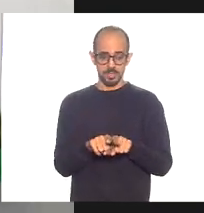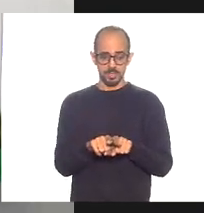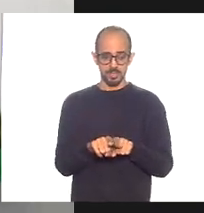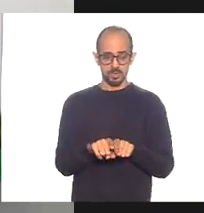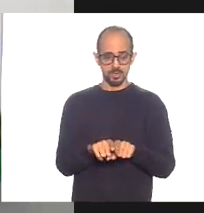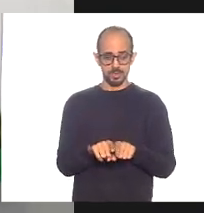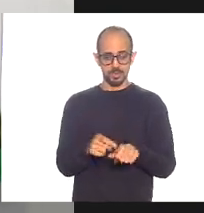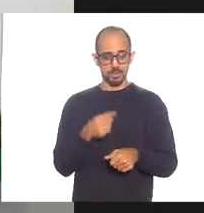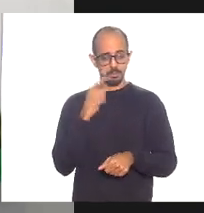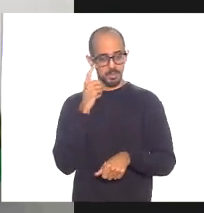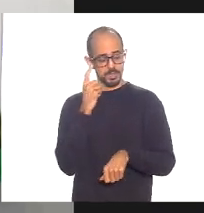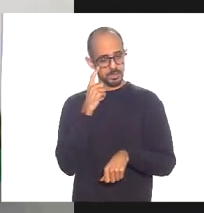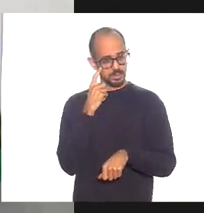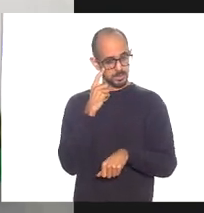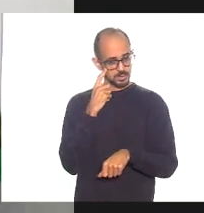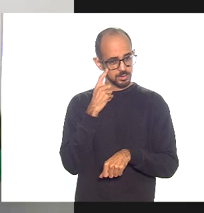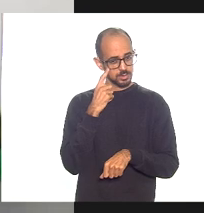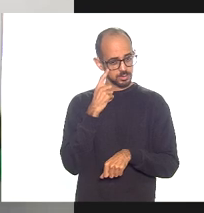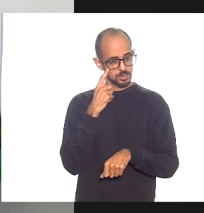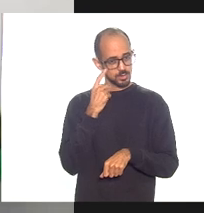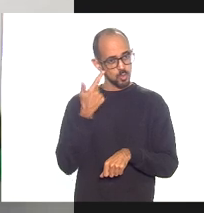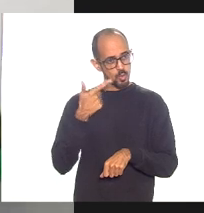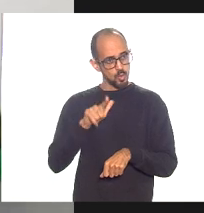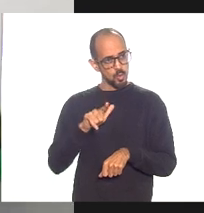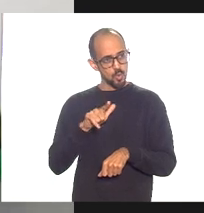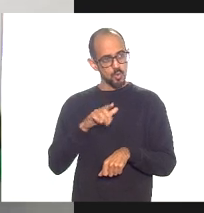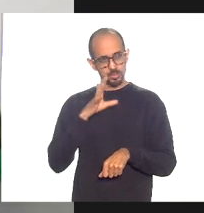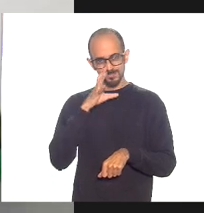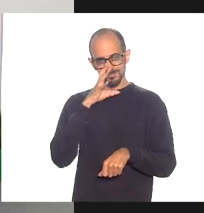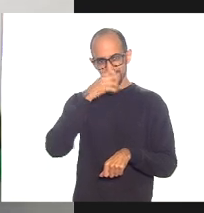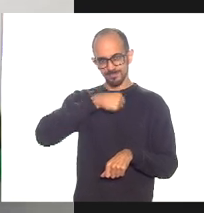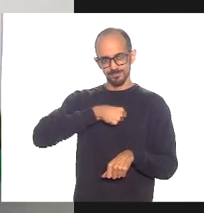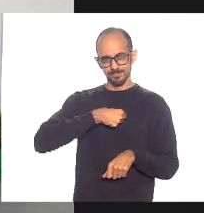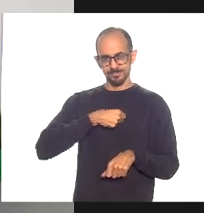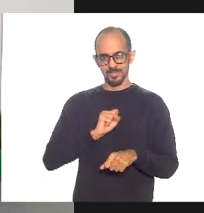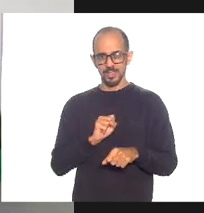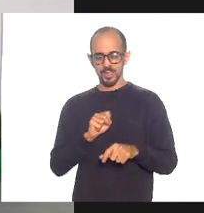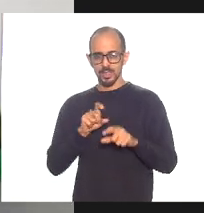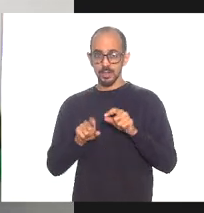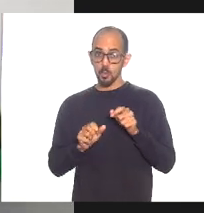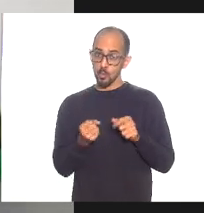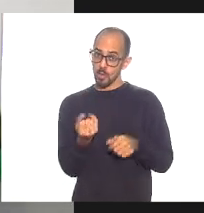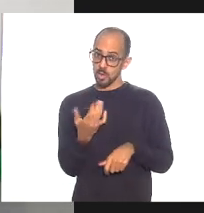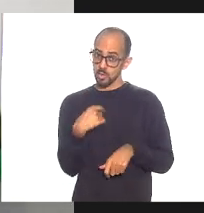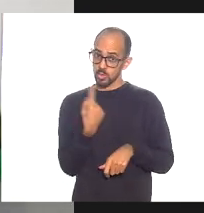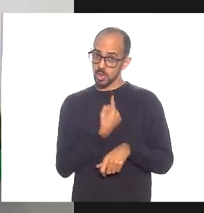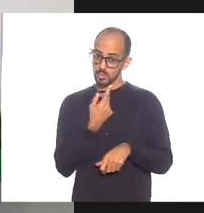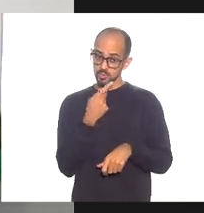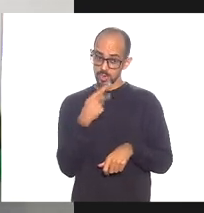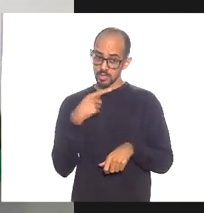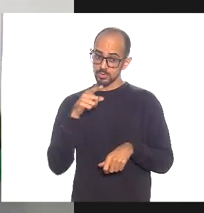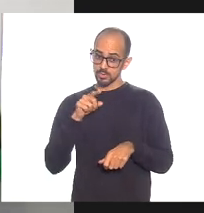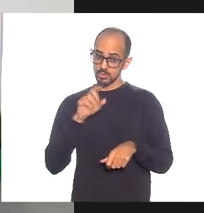outras formas de resistência, né? E quando a gente fala de resistência, a gente está falando da cultura ter um